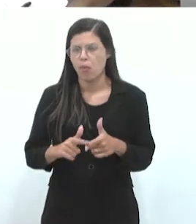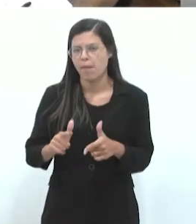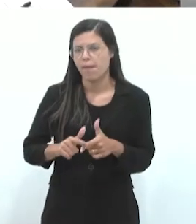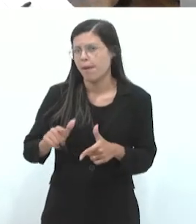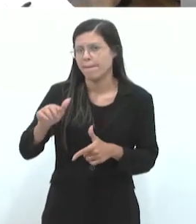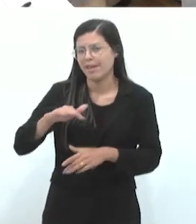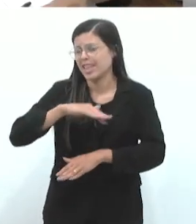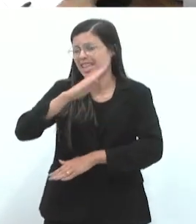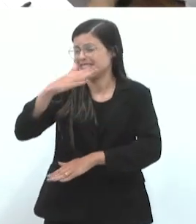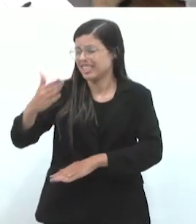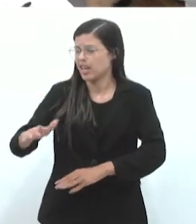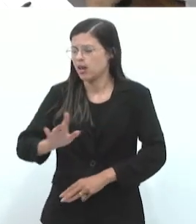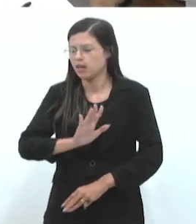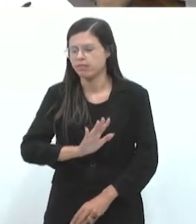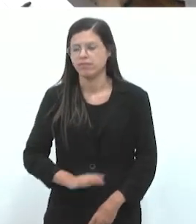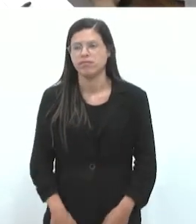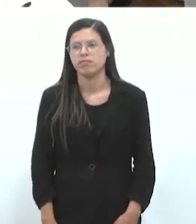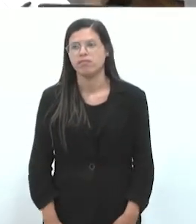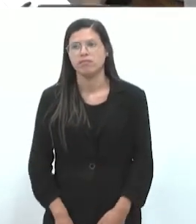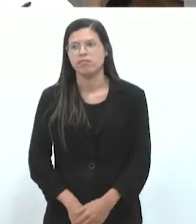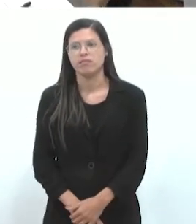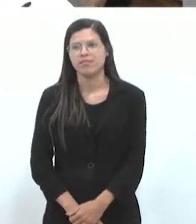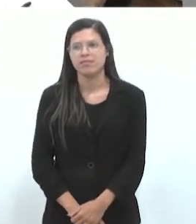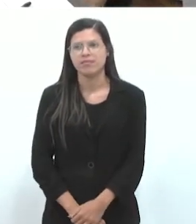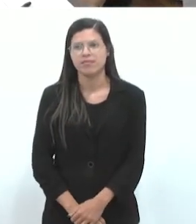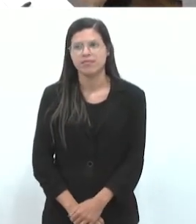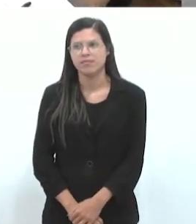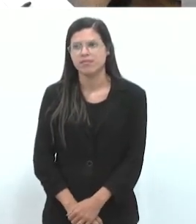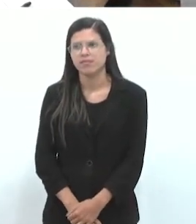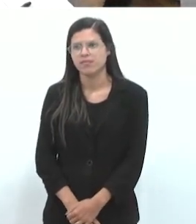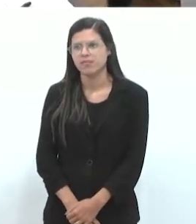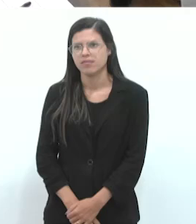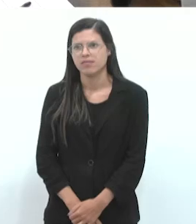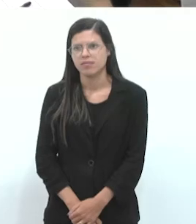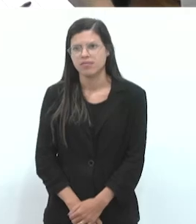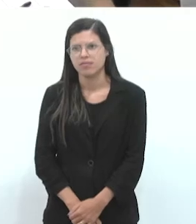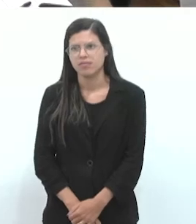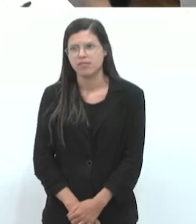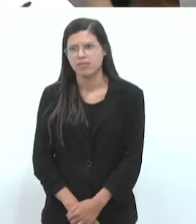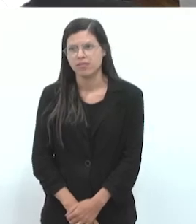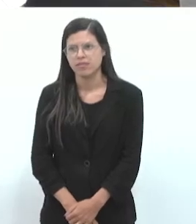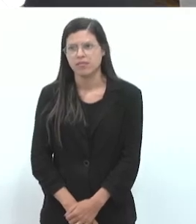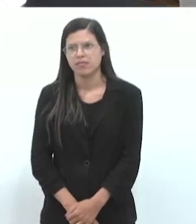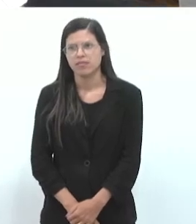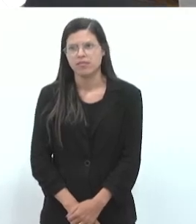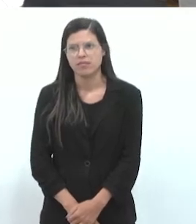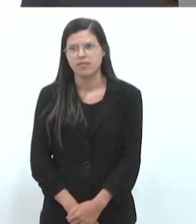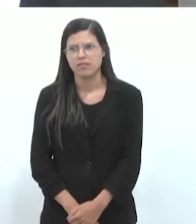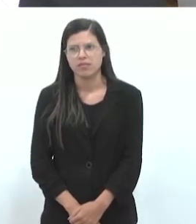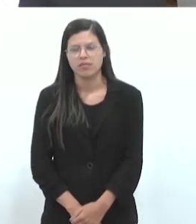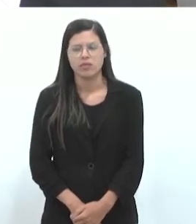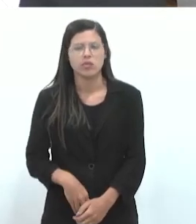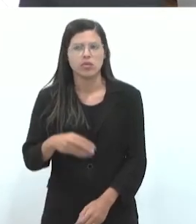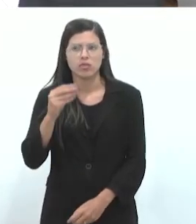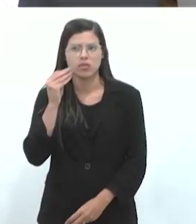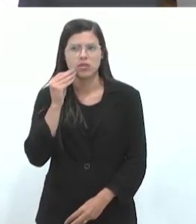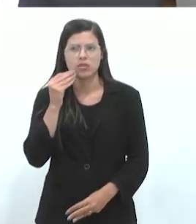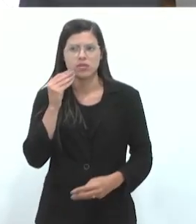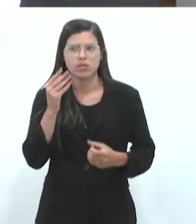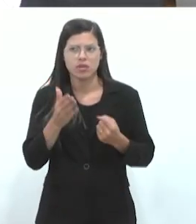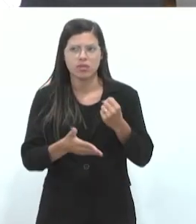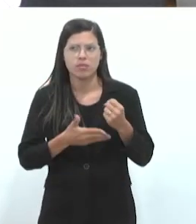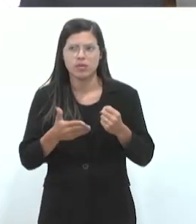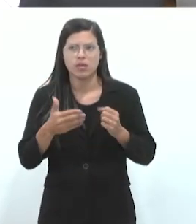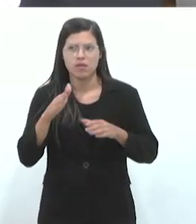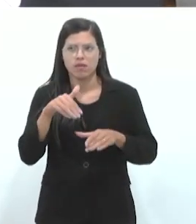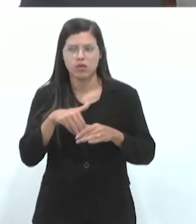Exatamente. Eu tendo sempre a não embasar voto de relatoria minha